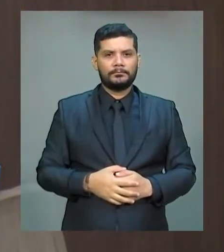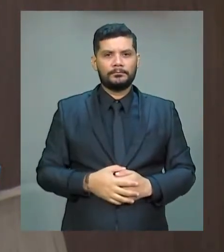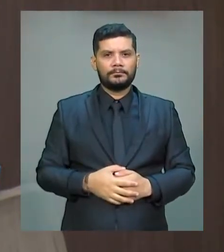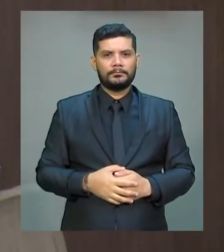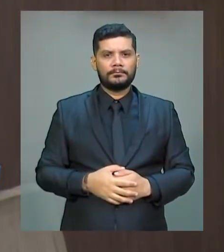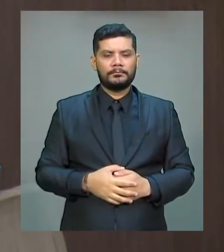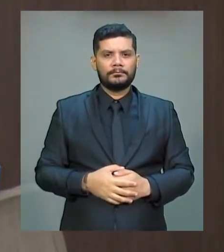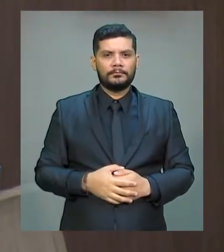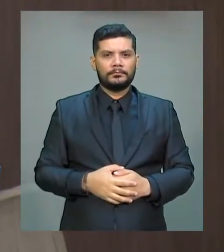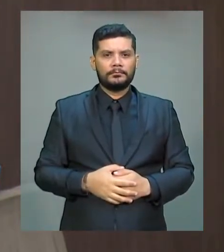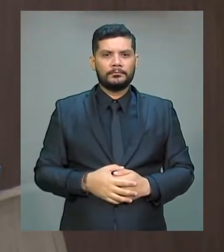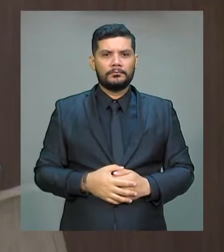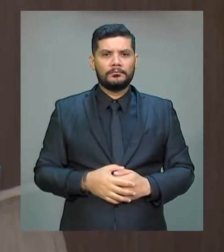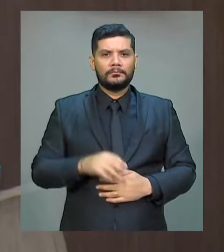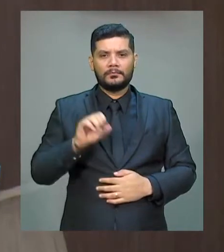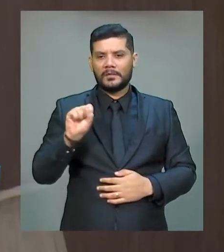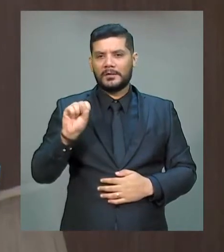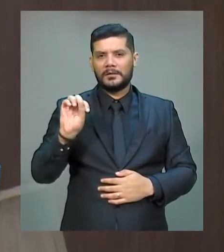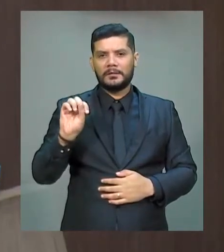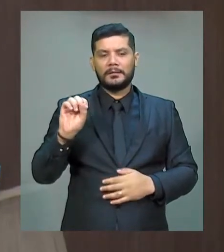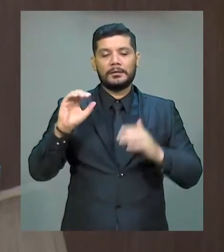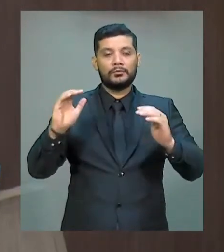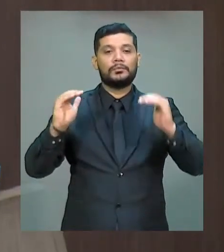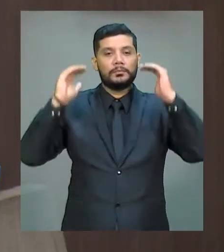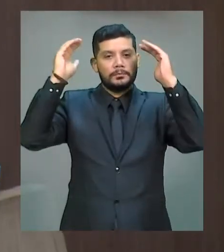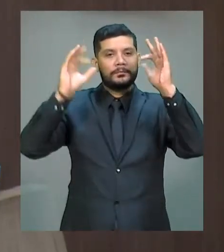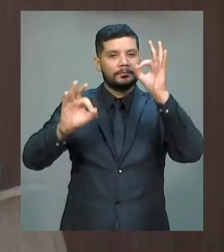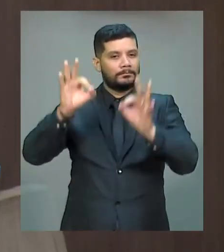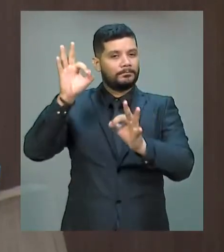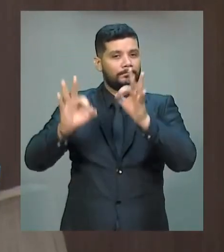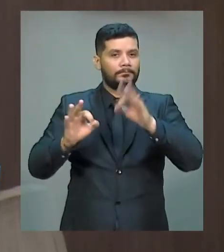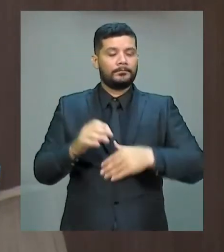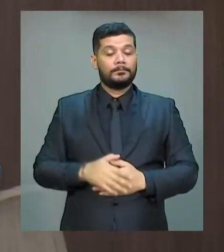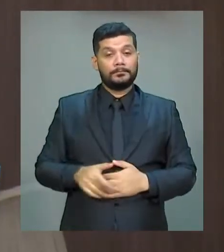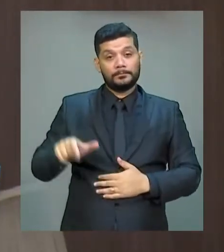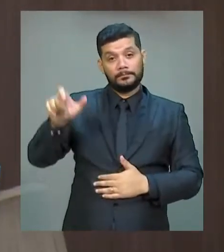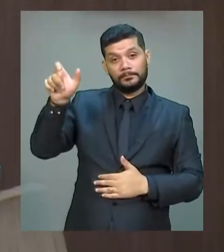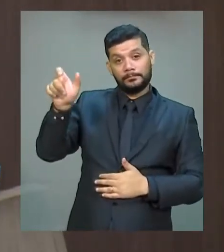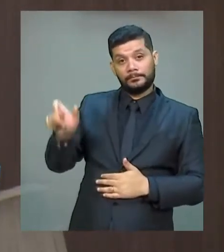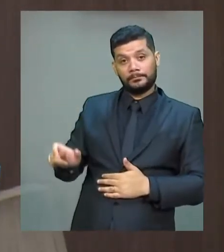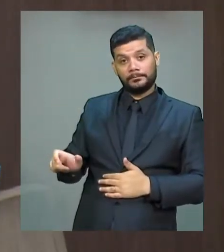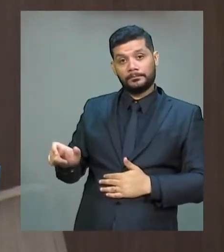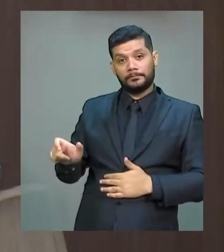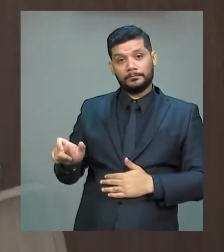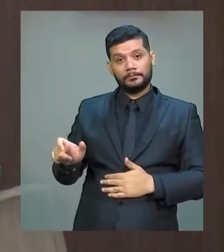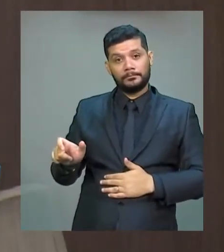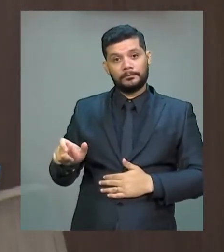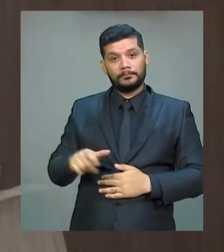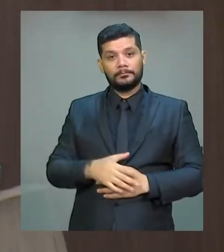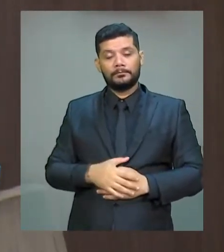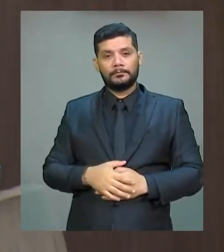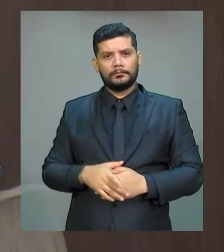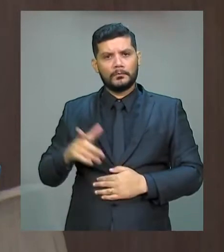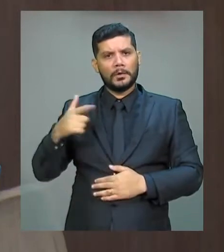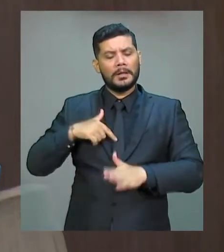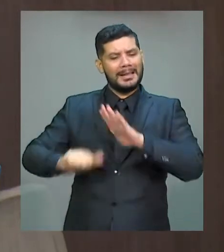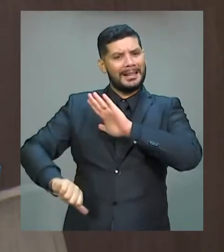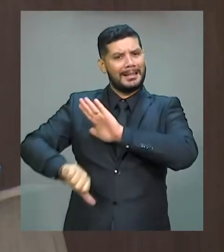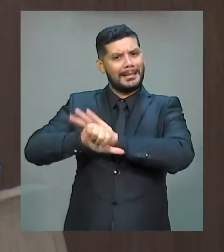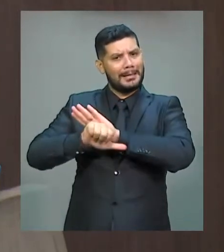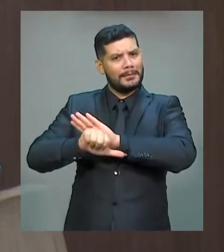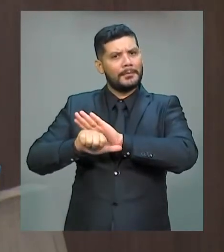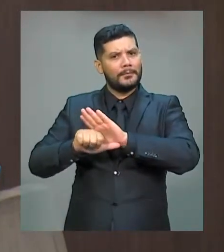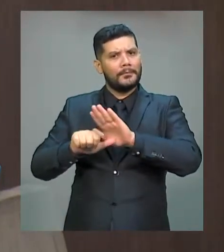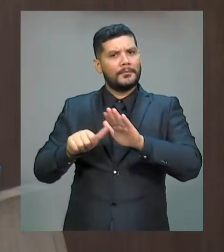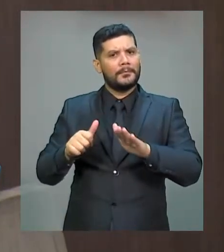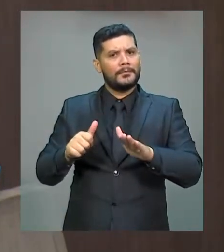determinado pelo STF. Esse deputado, useiro e vezeiro de cometimento de crimes e ilegalidades, já tinha